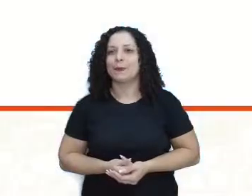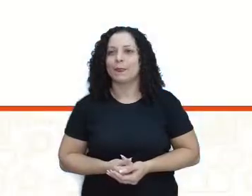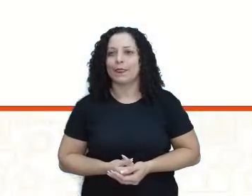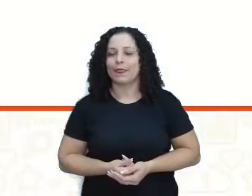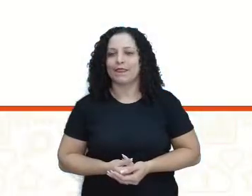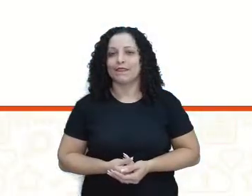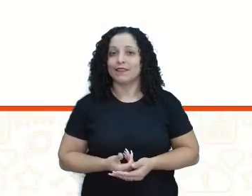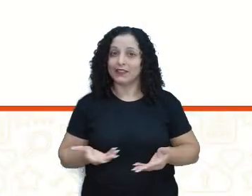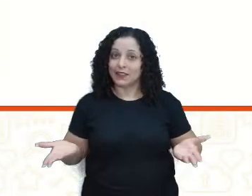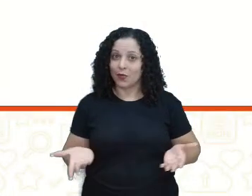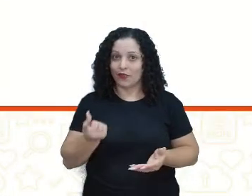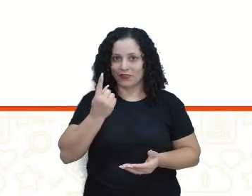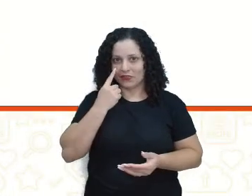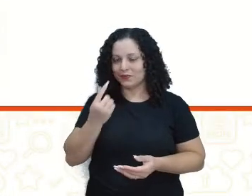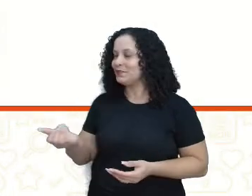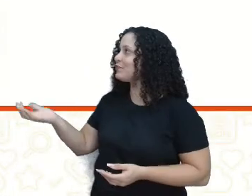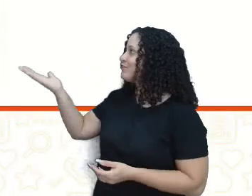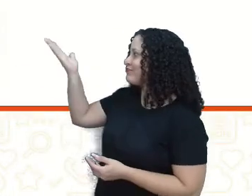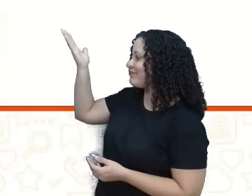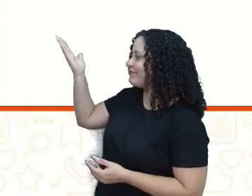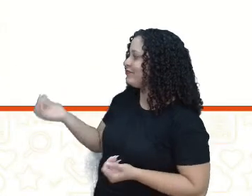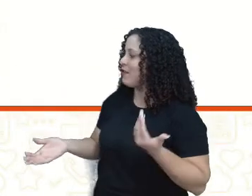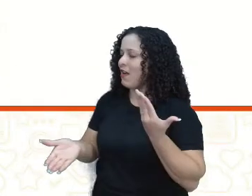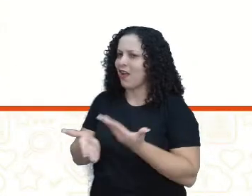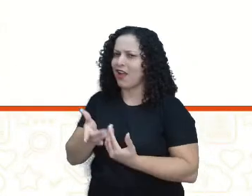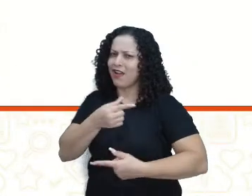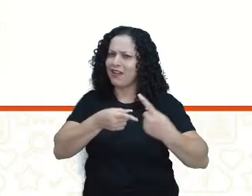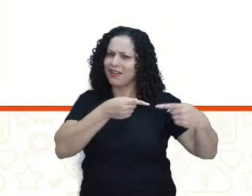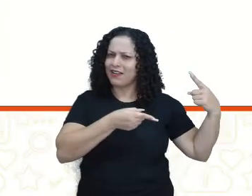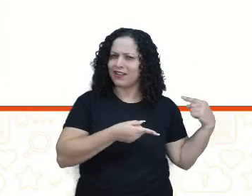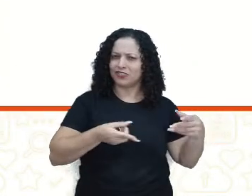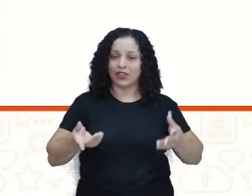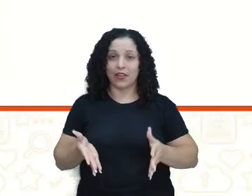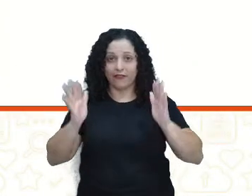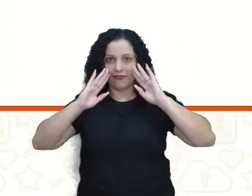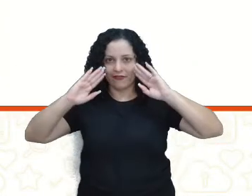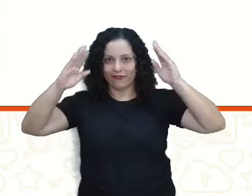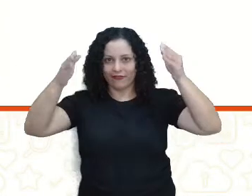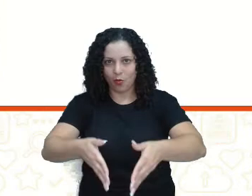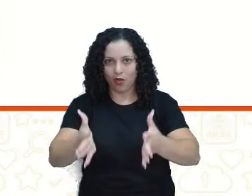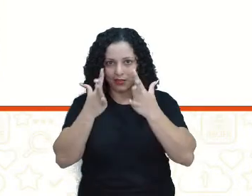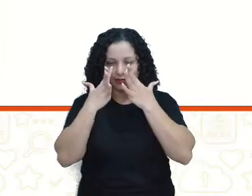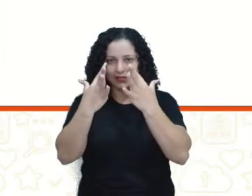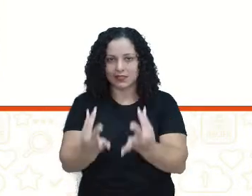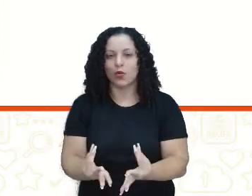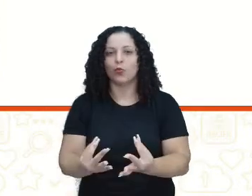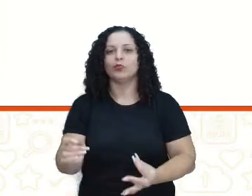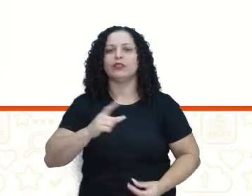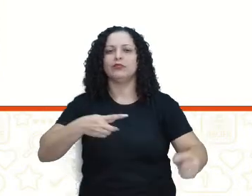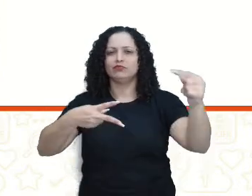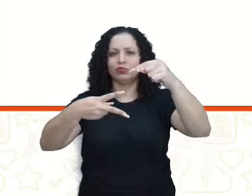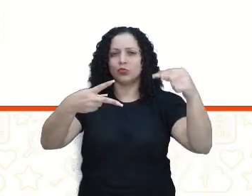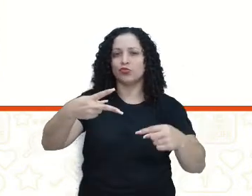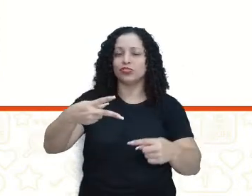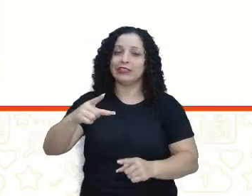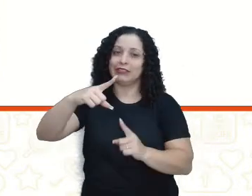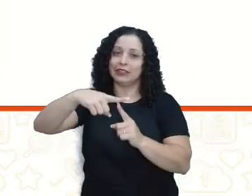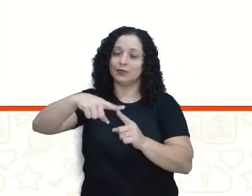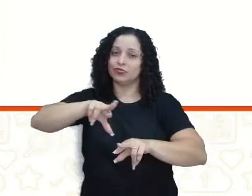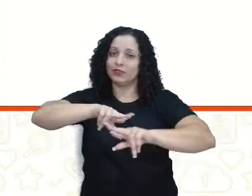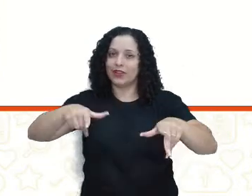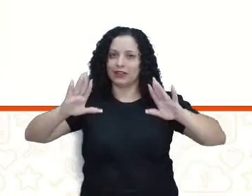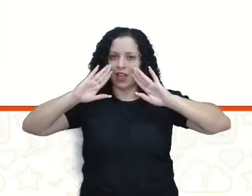Então, no nosso último encontro, falando sobre atenção, a gente vai falar sobre duas modalidades de atenção. A